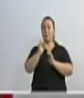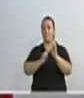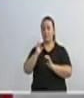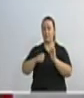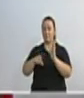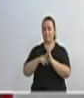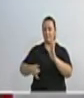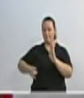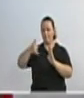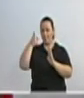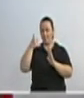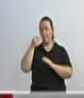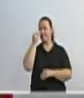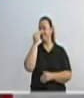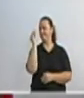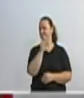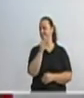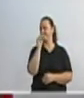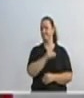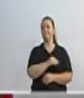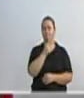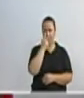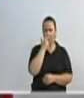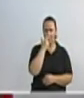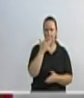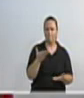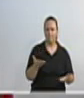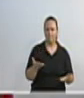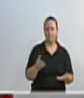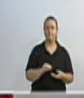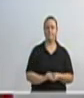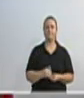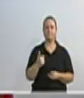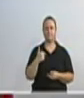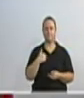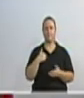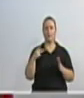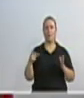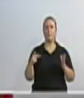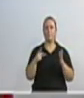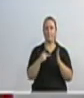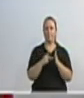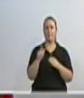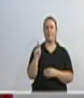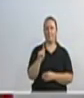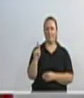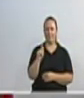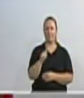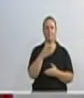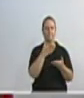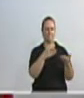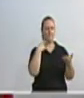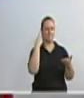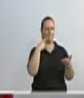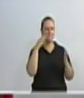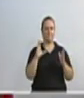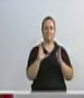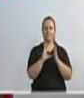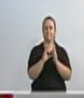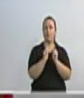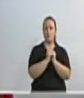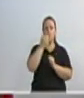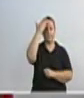telefonia. Eu, nos 4 anos que eu estive à frente do PROCON de Gaspar, e o vereador Caminha foi testemunha